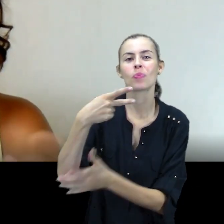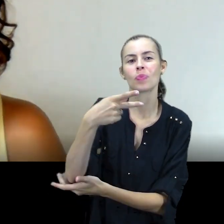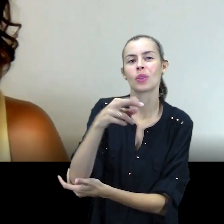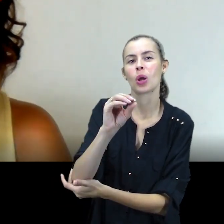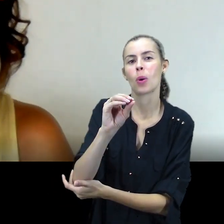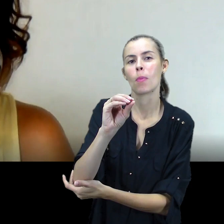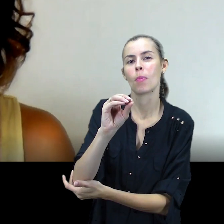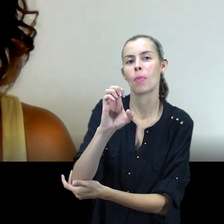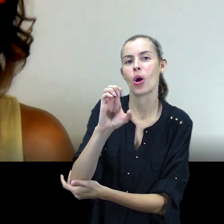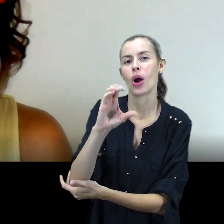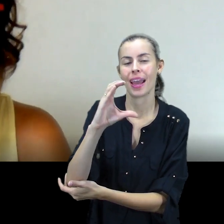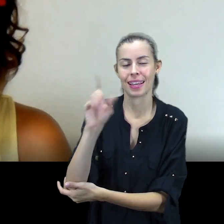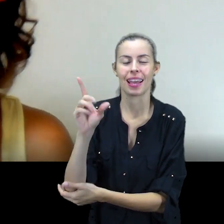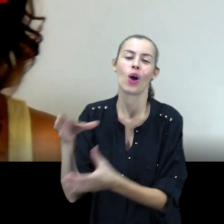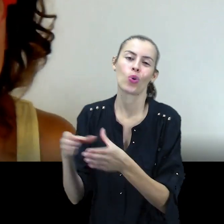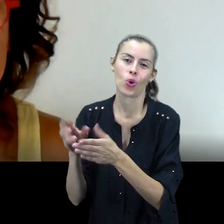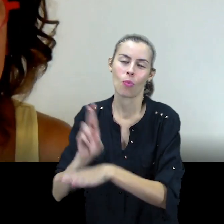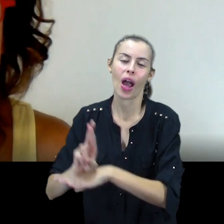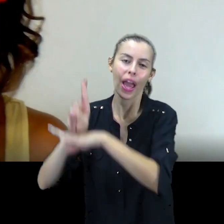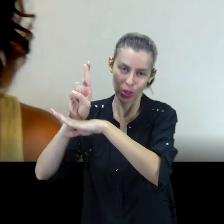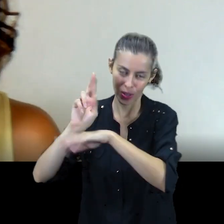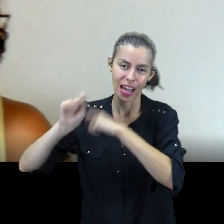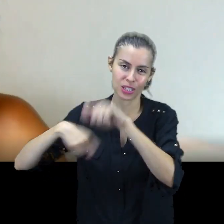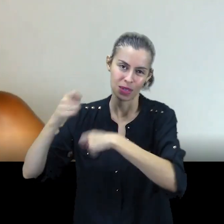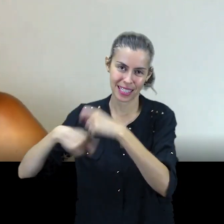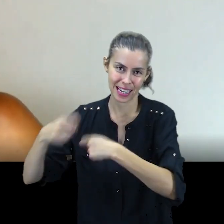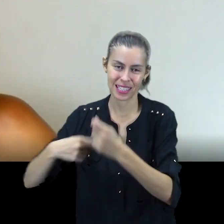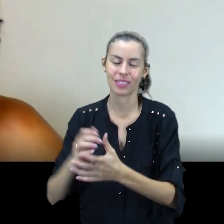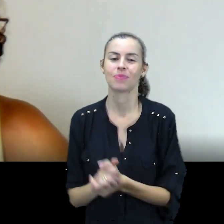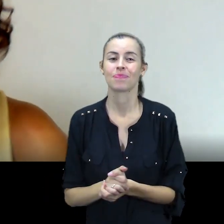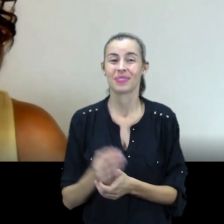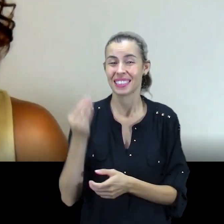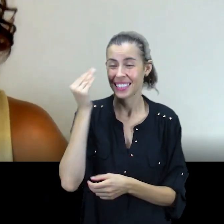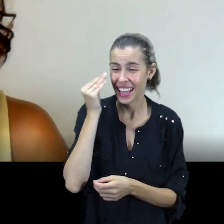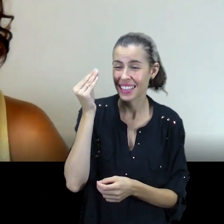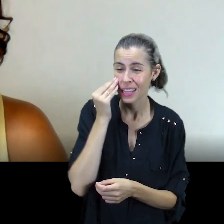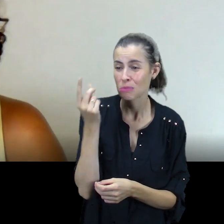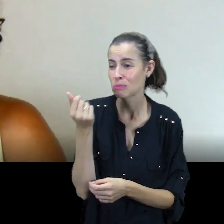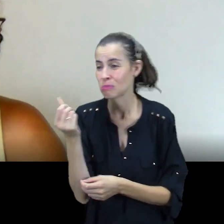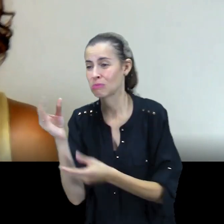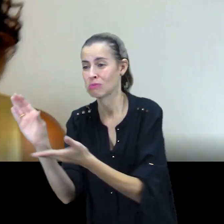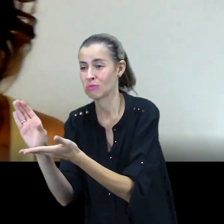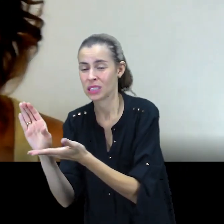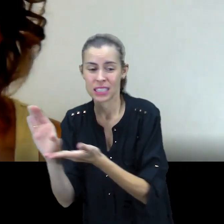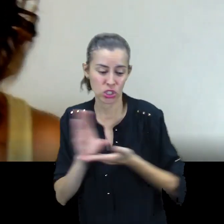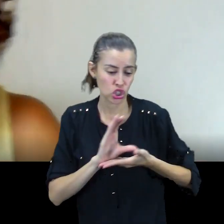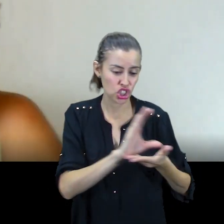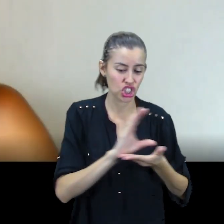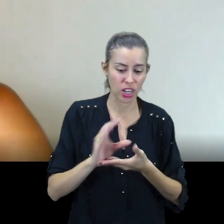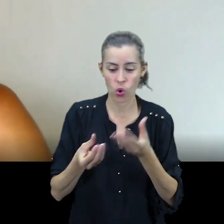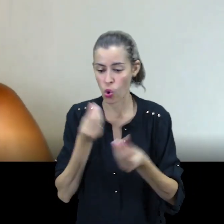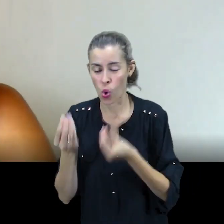verba orçamentária entre as duas pró-reitorias de graduação e de extensão, que é entregue para as unidades com alguns critérios, né, para que cada unidade